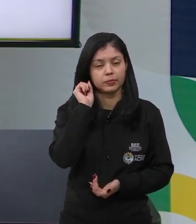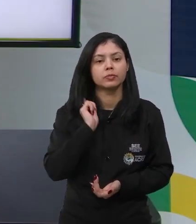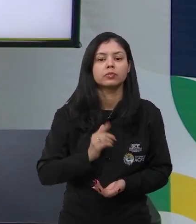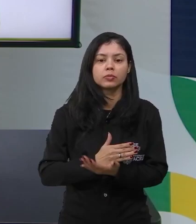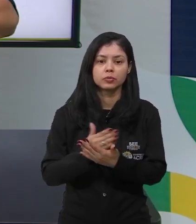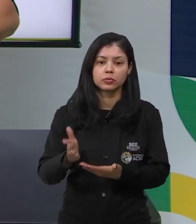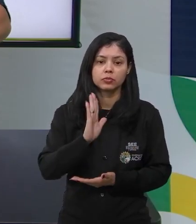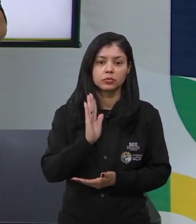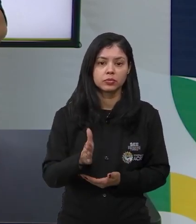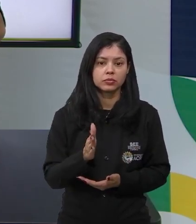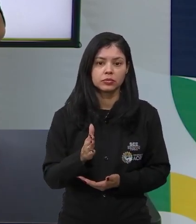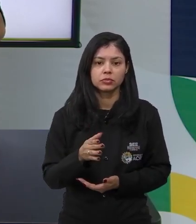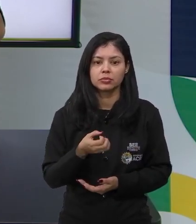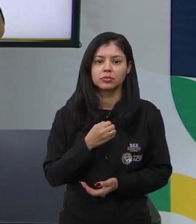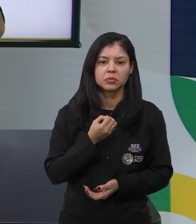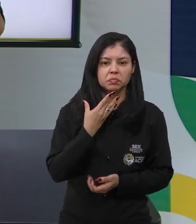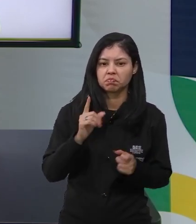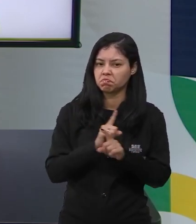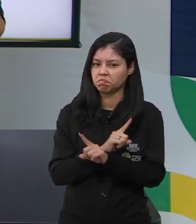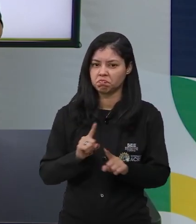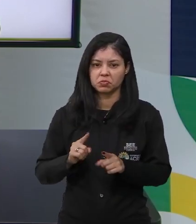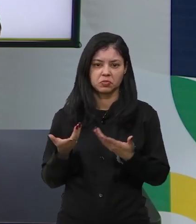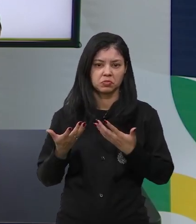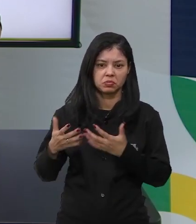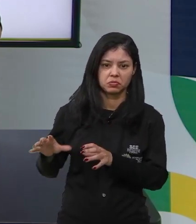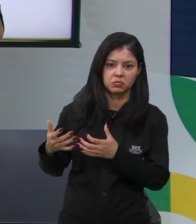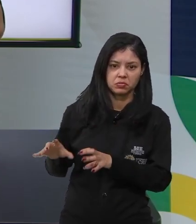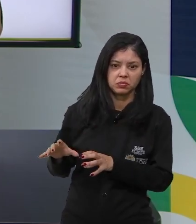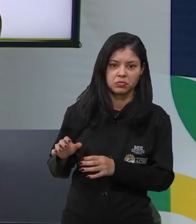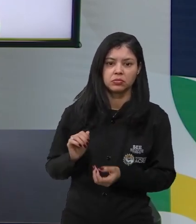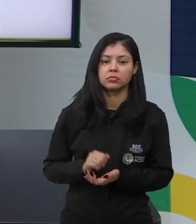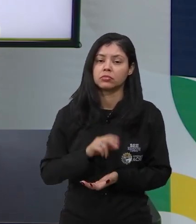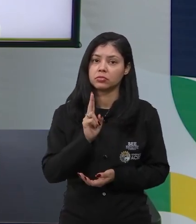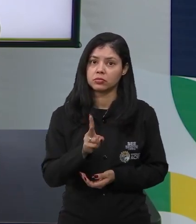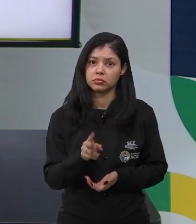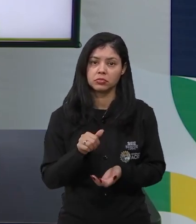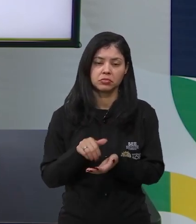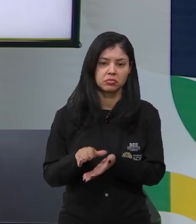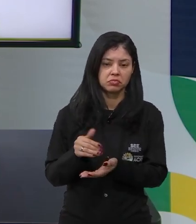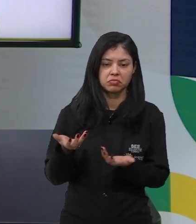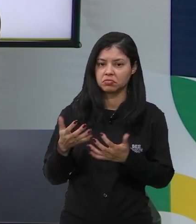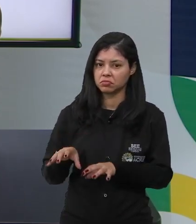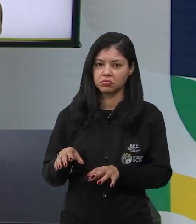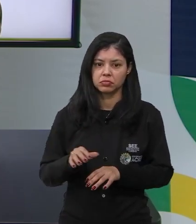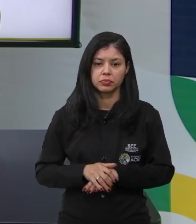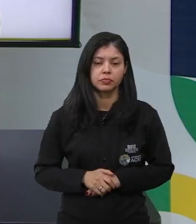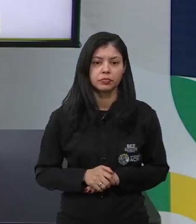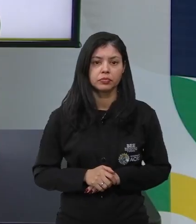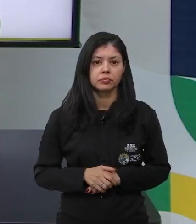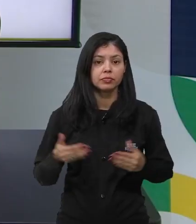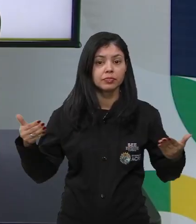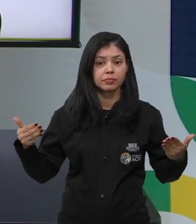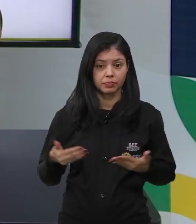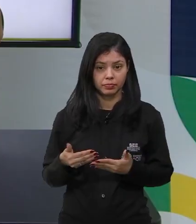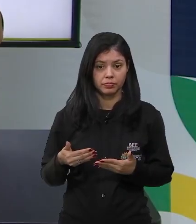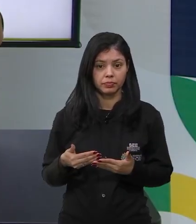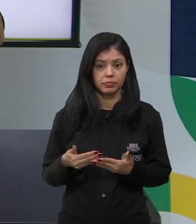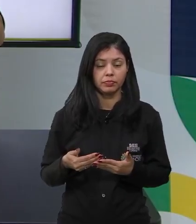inicial já não satisfez Portugal, de forma nenhuma. Estavam insatisfeitos.